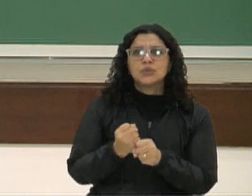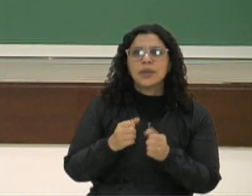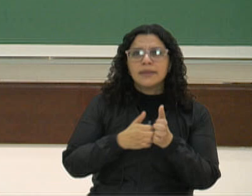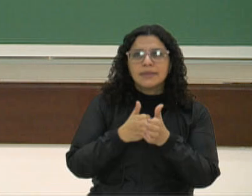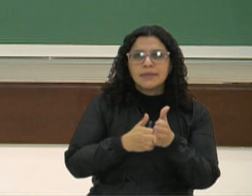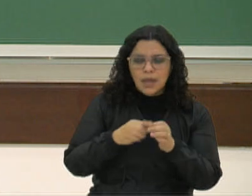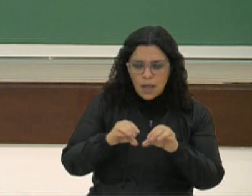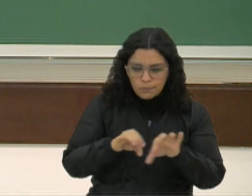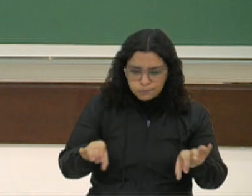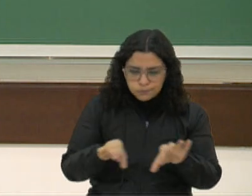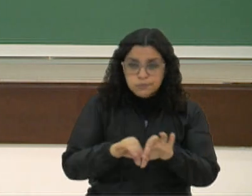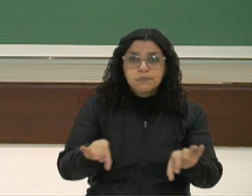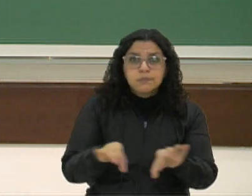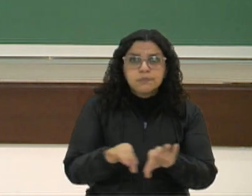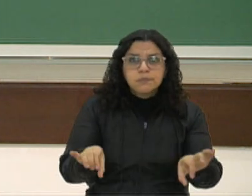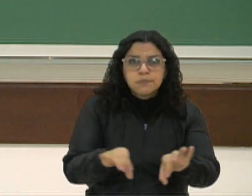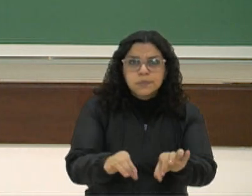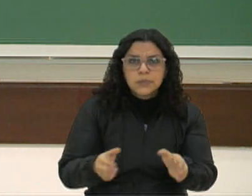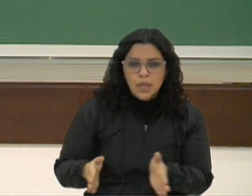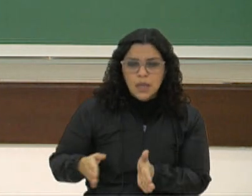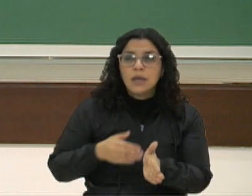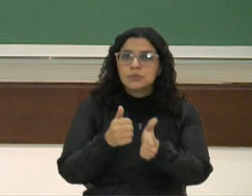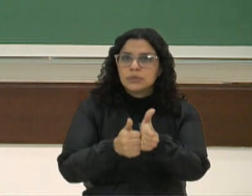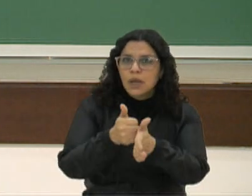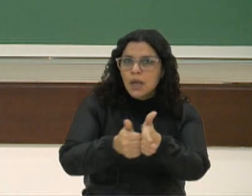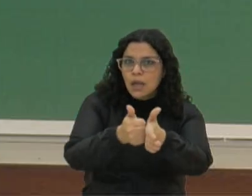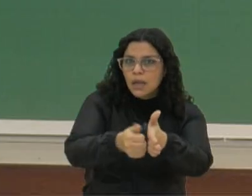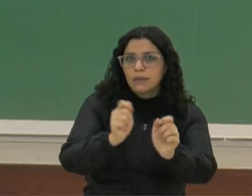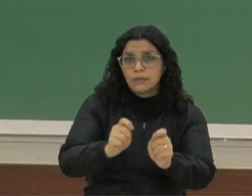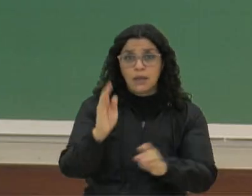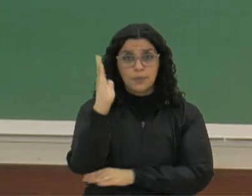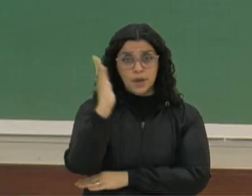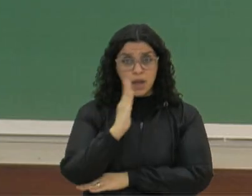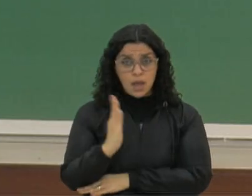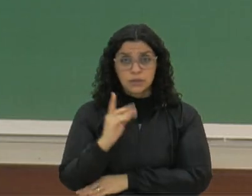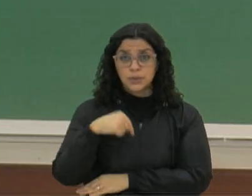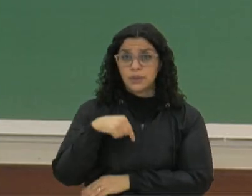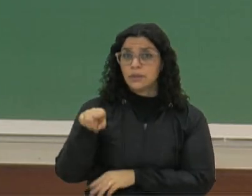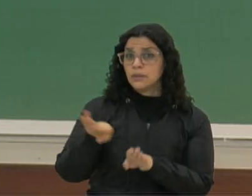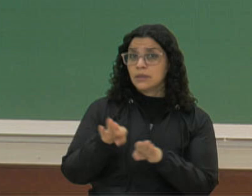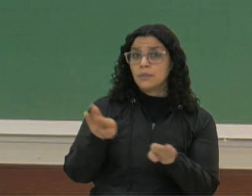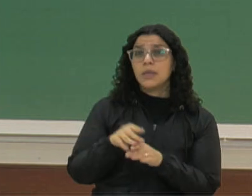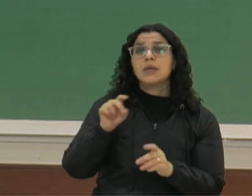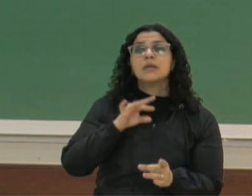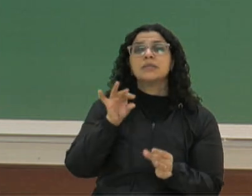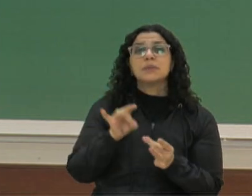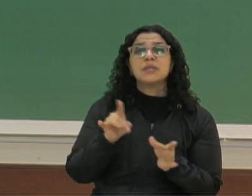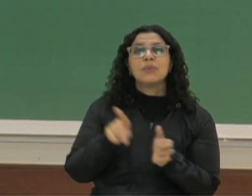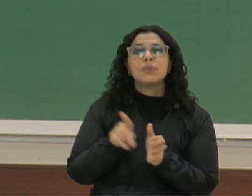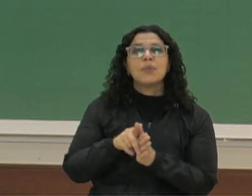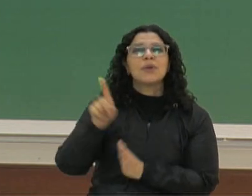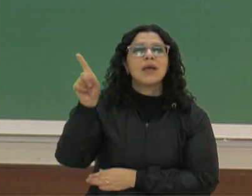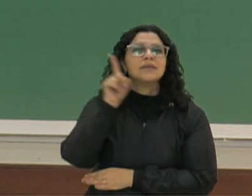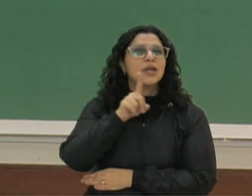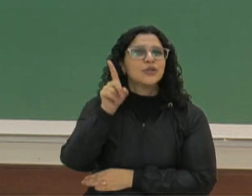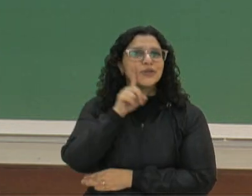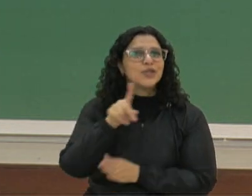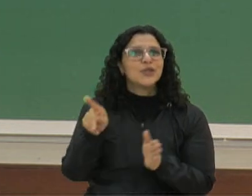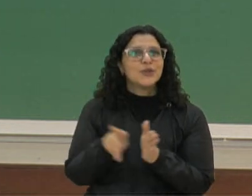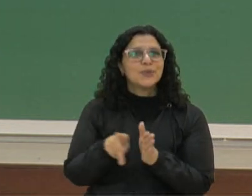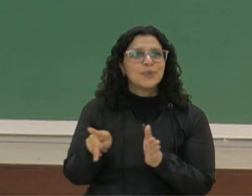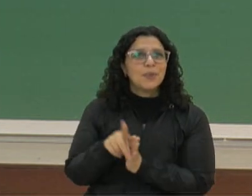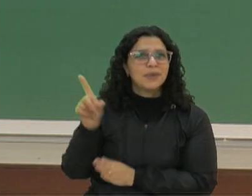uma grande expansão aí com a Segunda Revolução Industrial, no Brasil e, em especial, na conquista do Velho Oeste americano também, com a